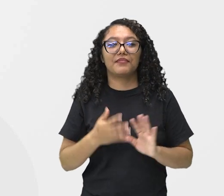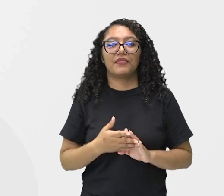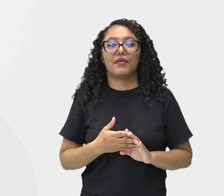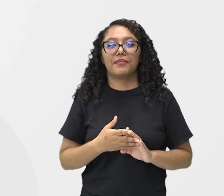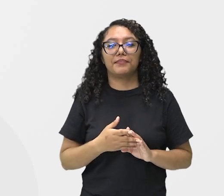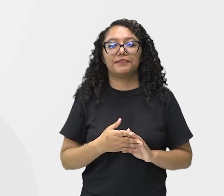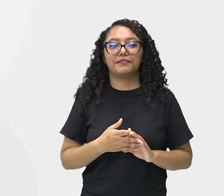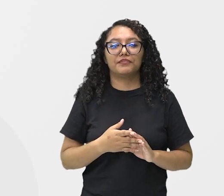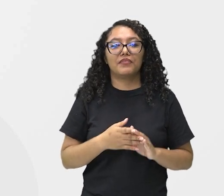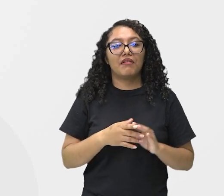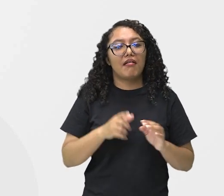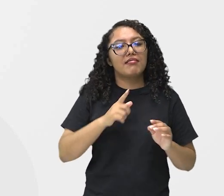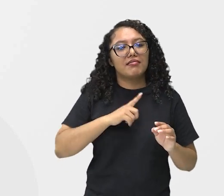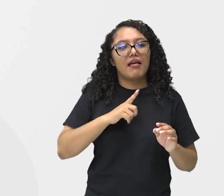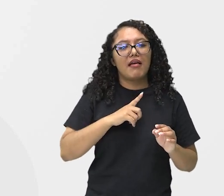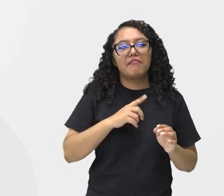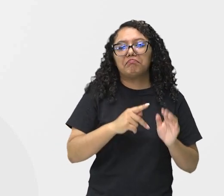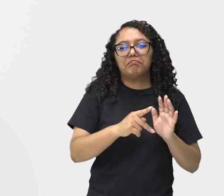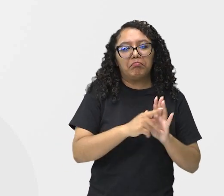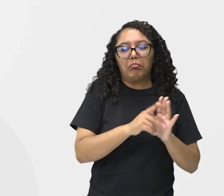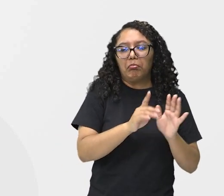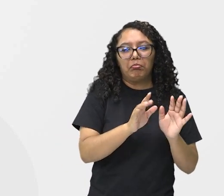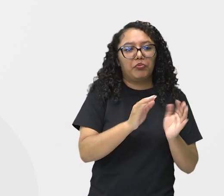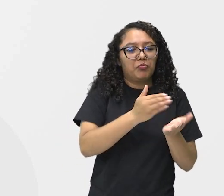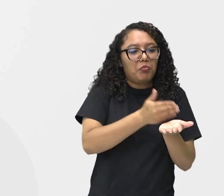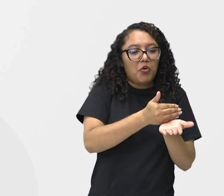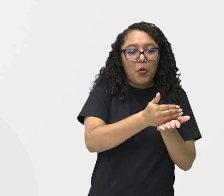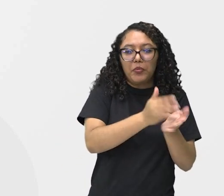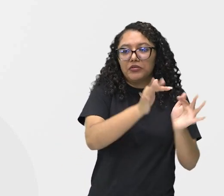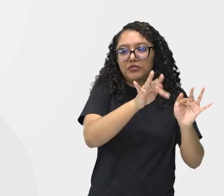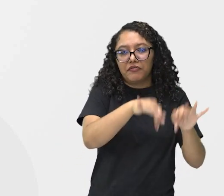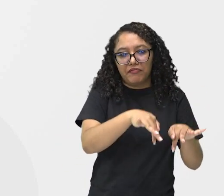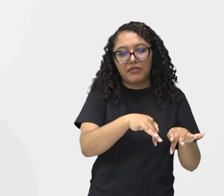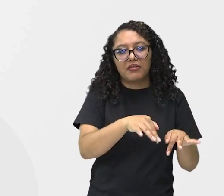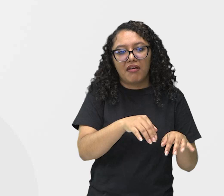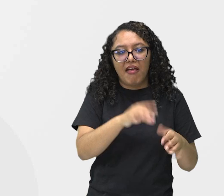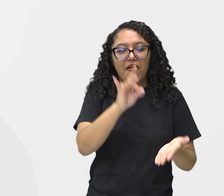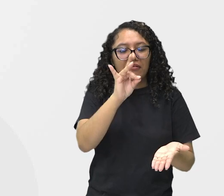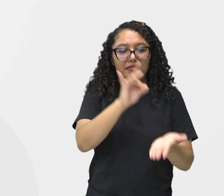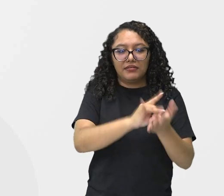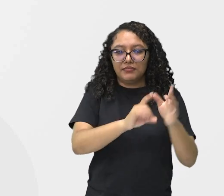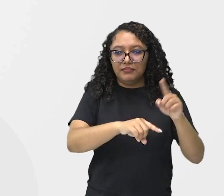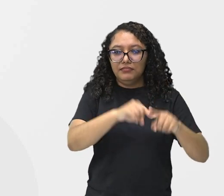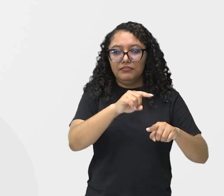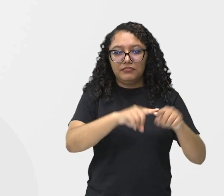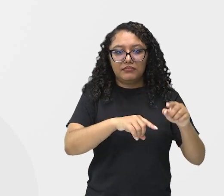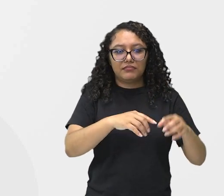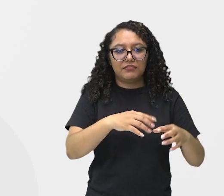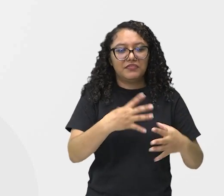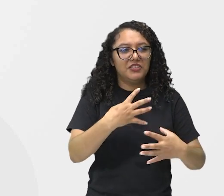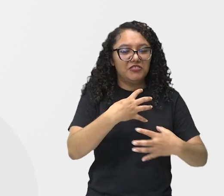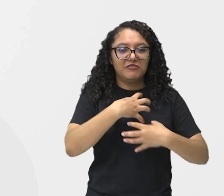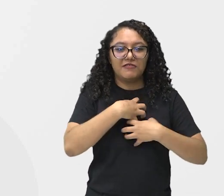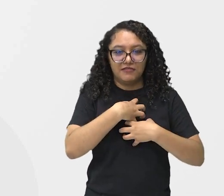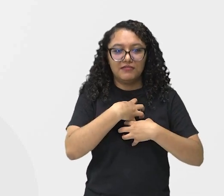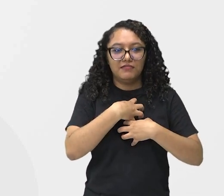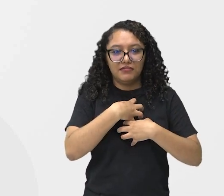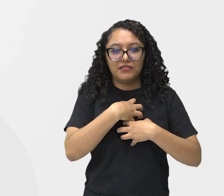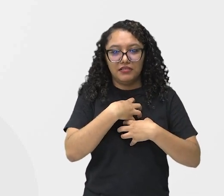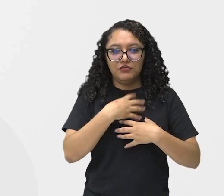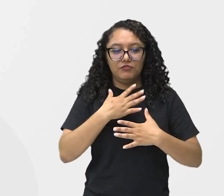o princípio e o seu fim. É uma realidade material que é capturada pelos sentidos